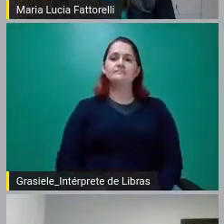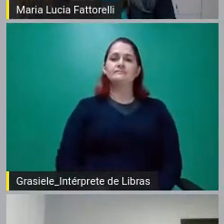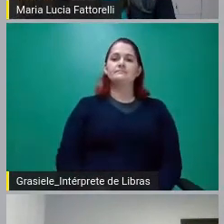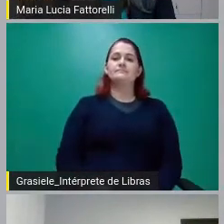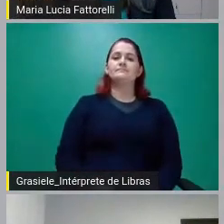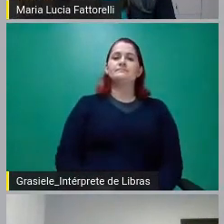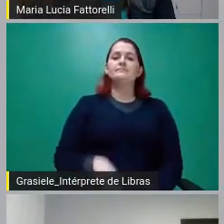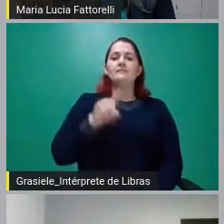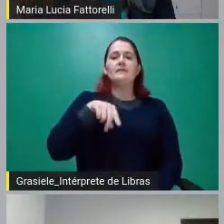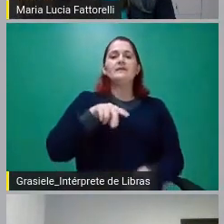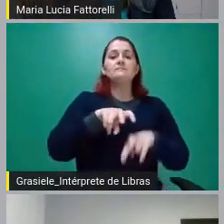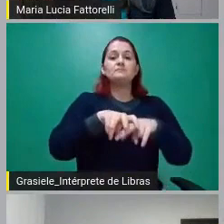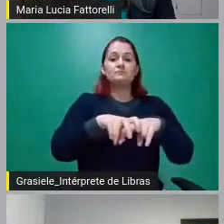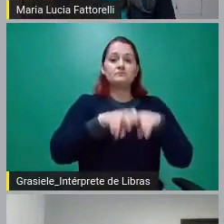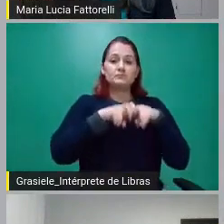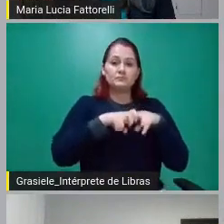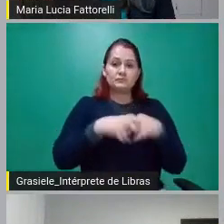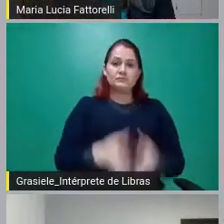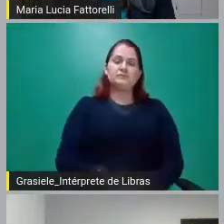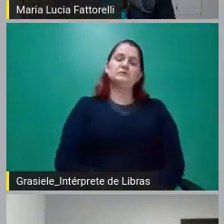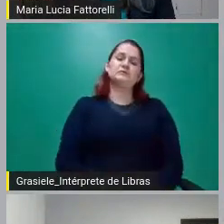É por isso